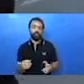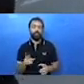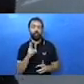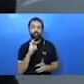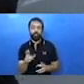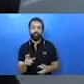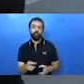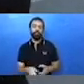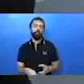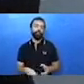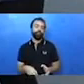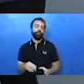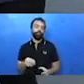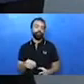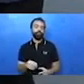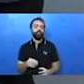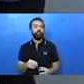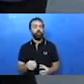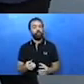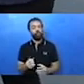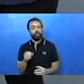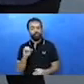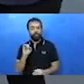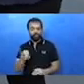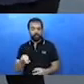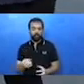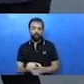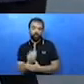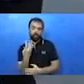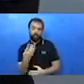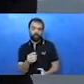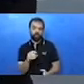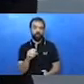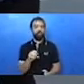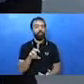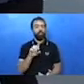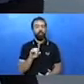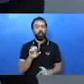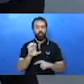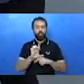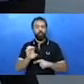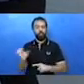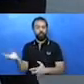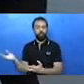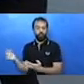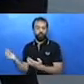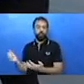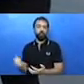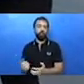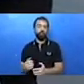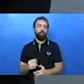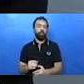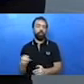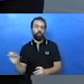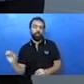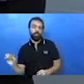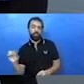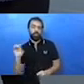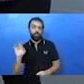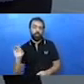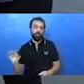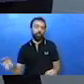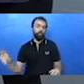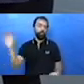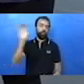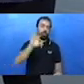de estados, a bandeira também apresentava um número menor de estrelas. Então, surgiu um novo estado,